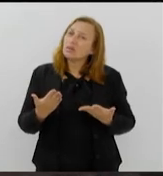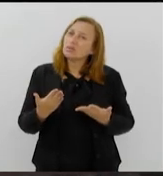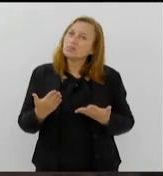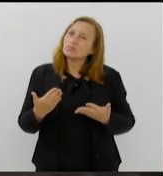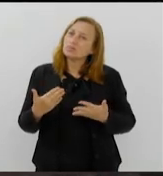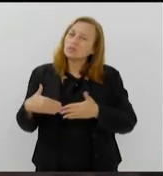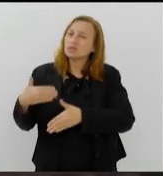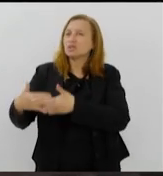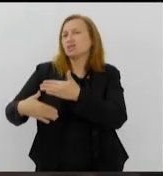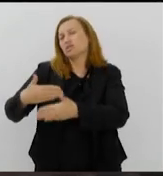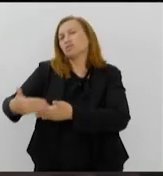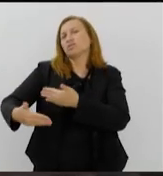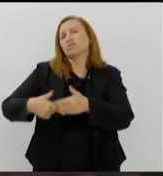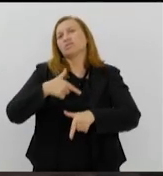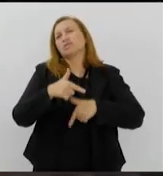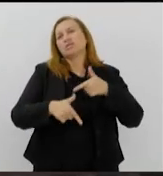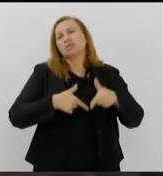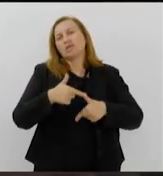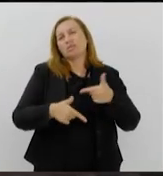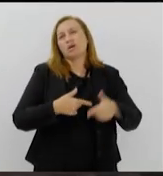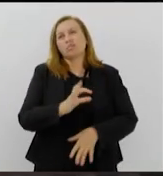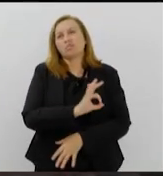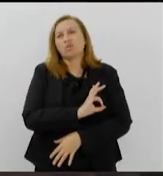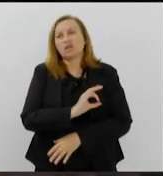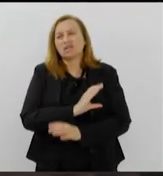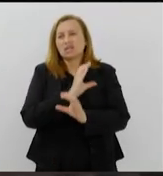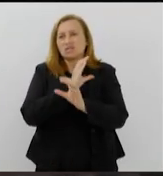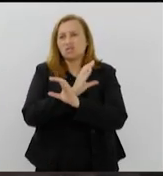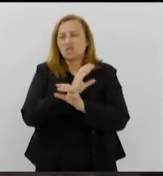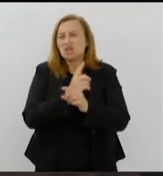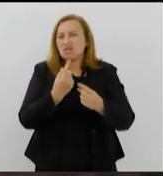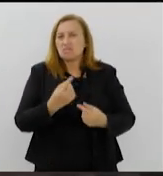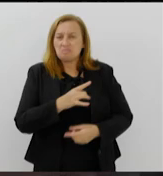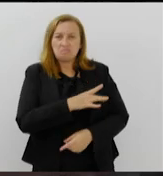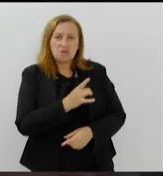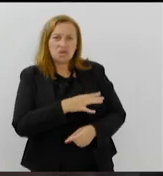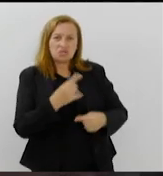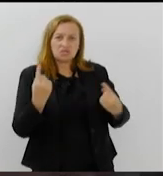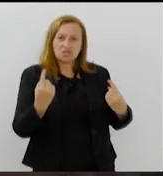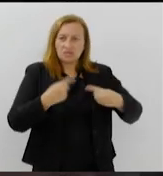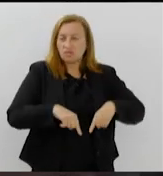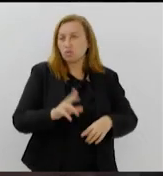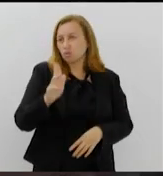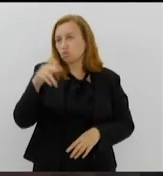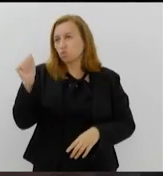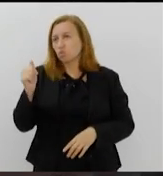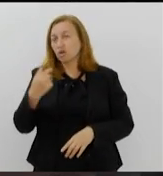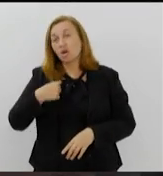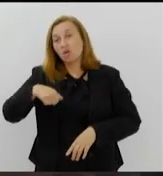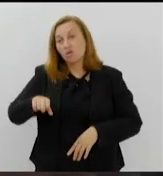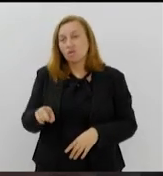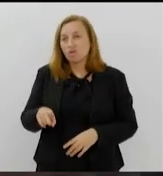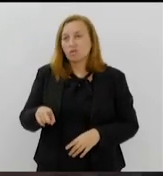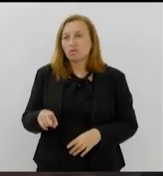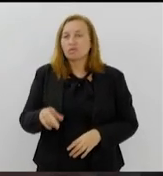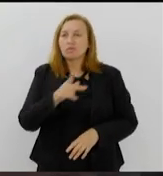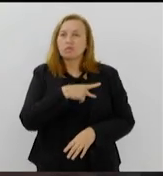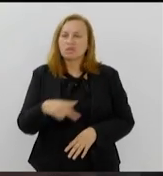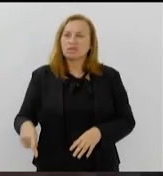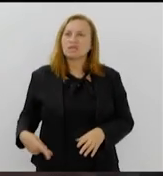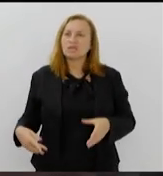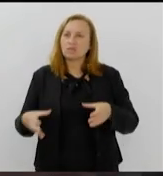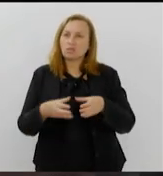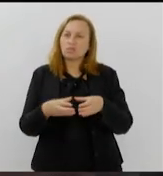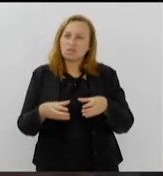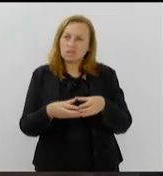vida profissional, na Polícia Civil, nunca tive medo de desafio, do novo, e aí fui presidir a Comissão de Saúde.